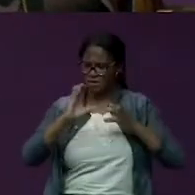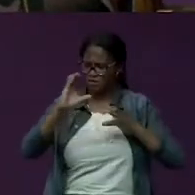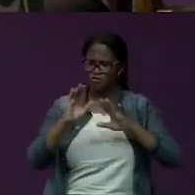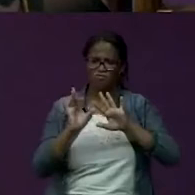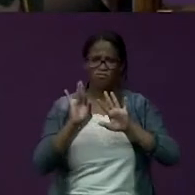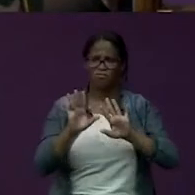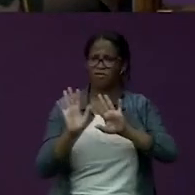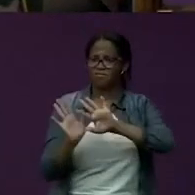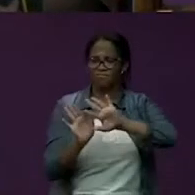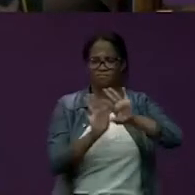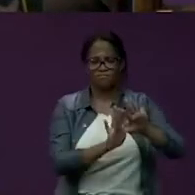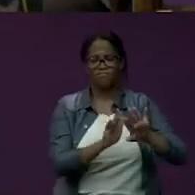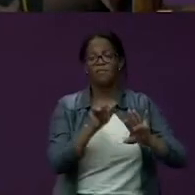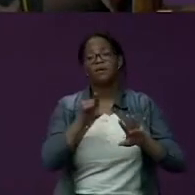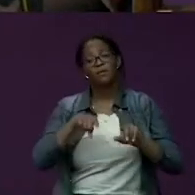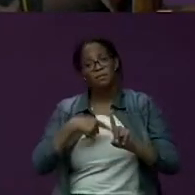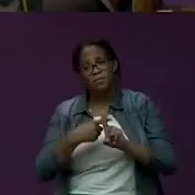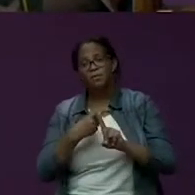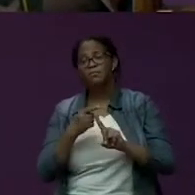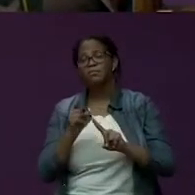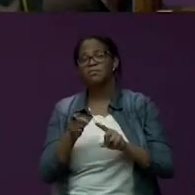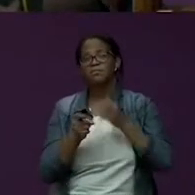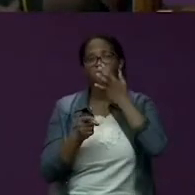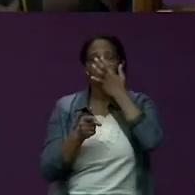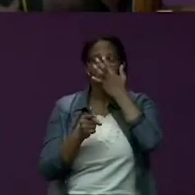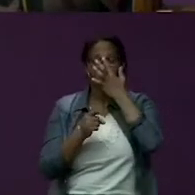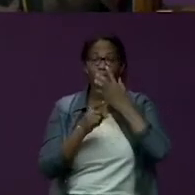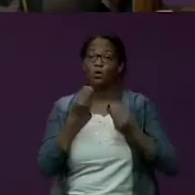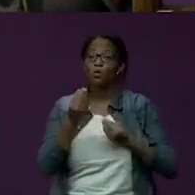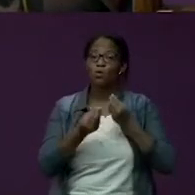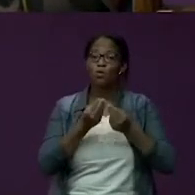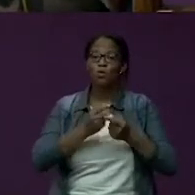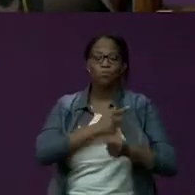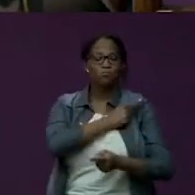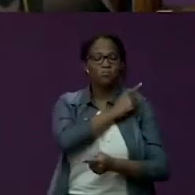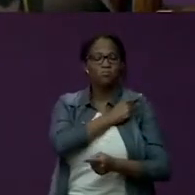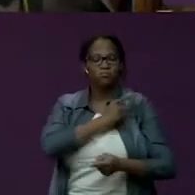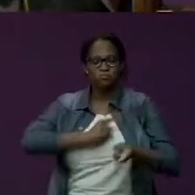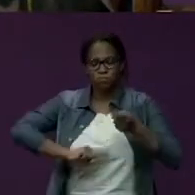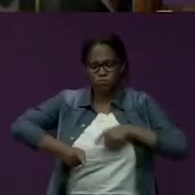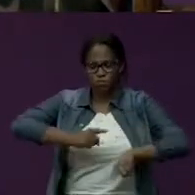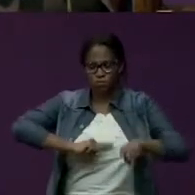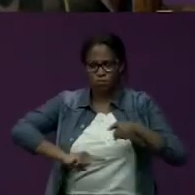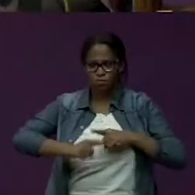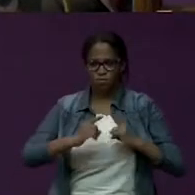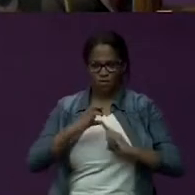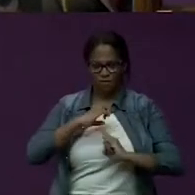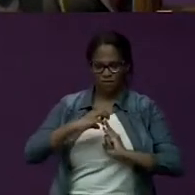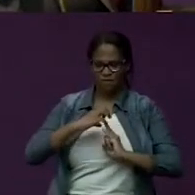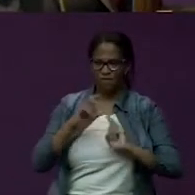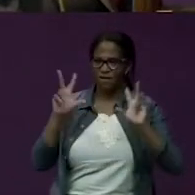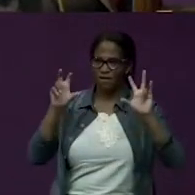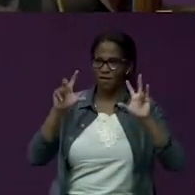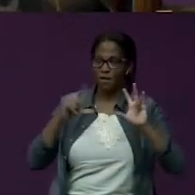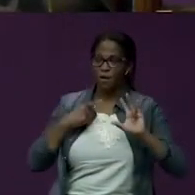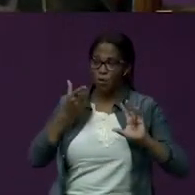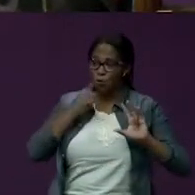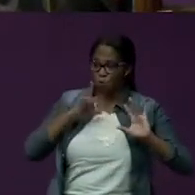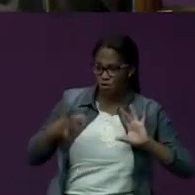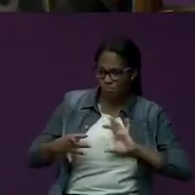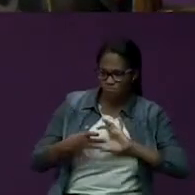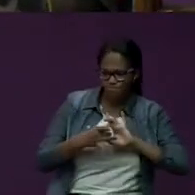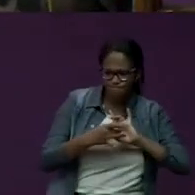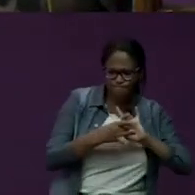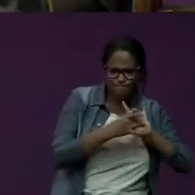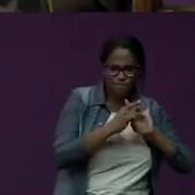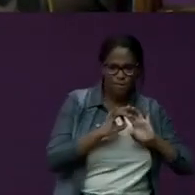científico, mas conhecimento de gerir uma instituição como essa, de manter coeso um corpo complexo. Eu